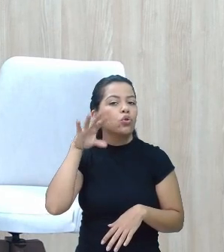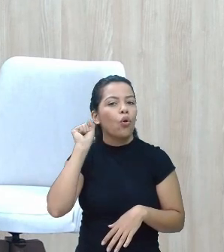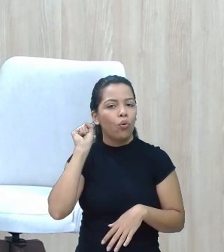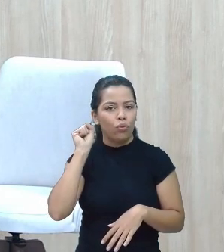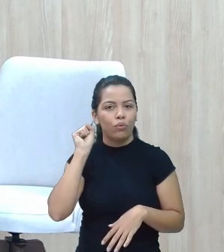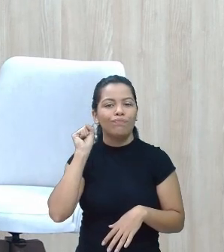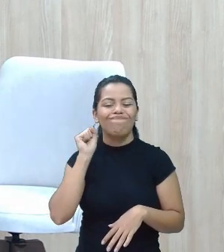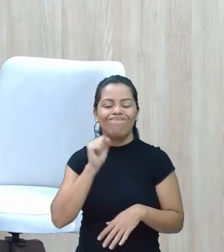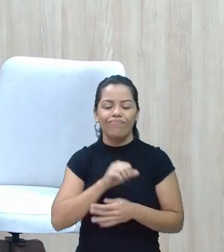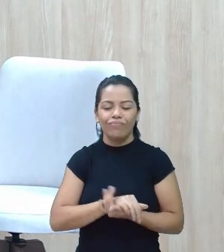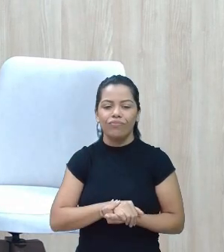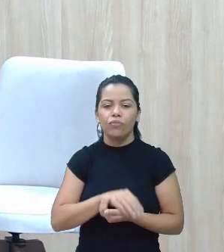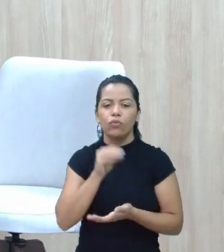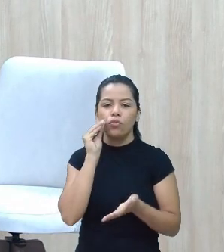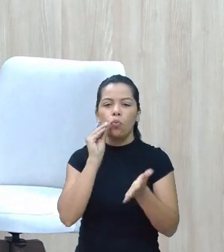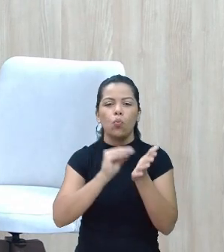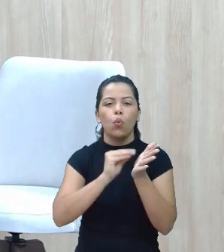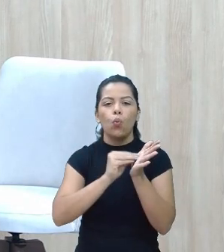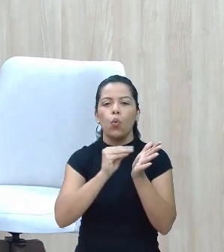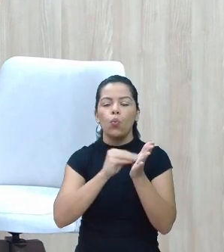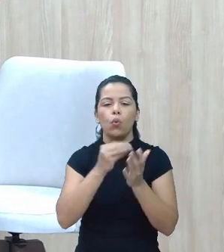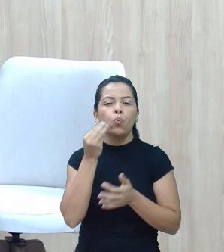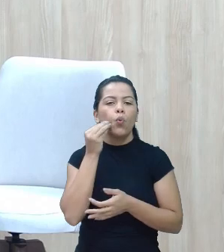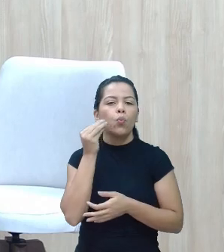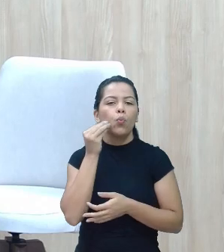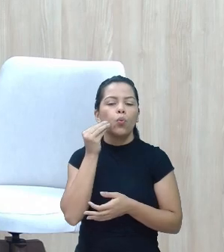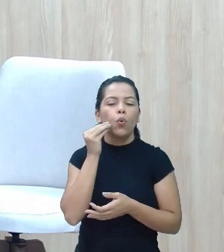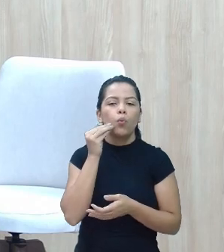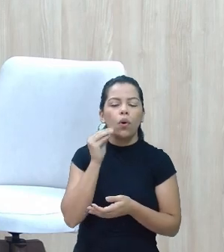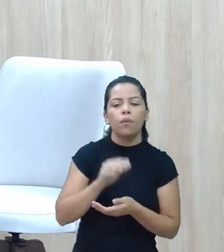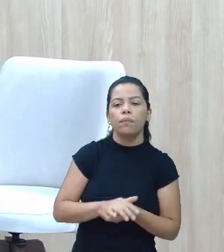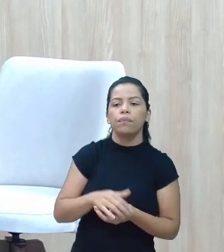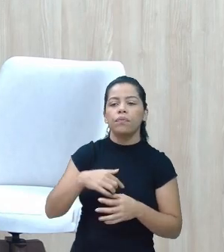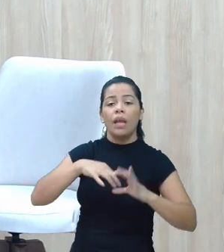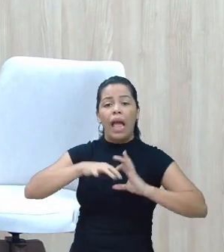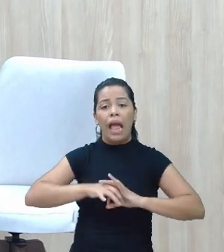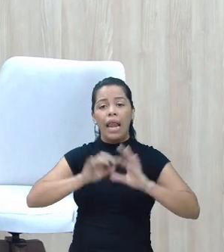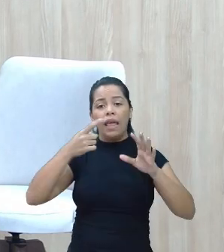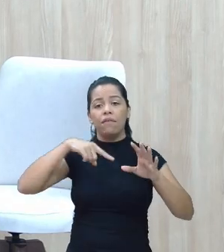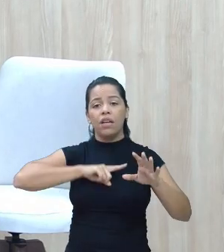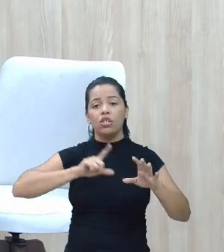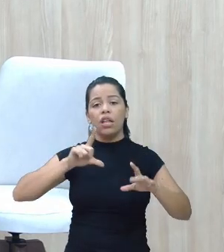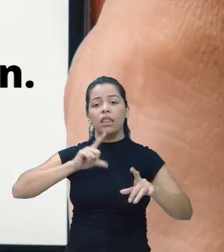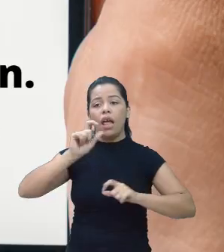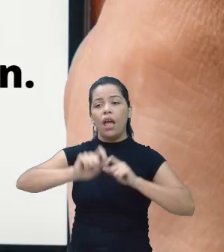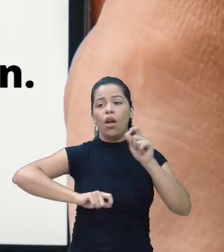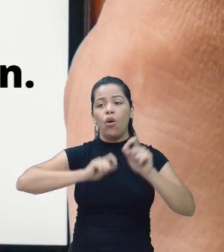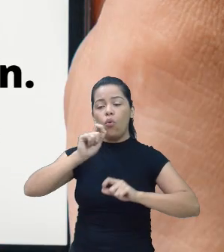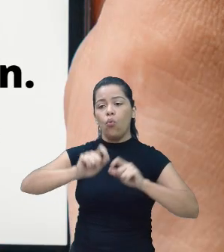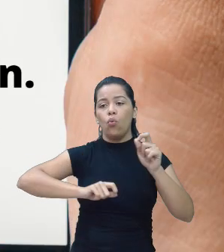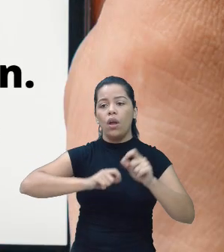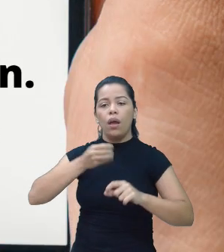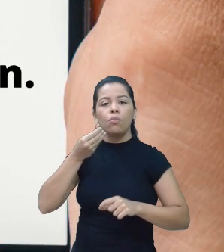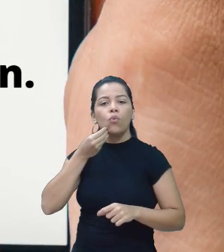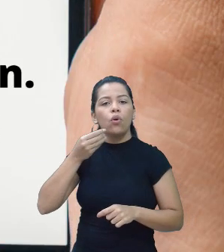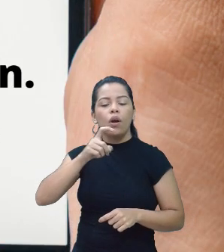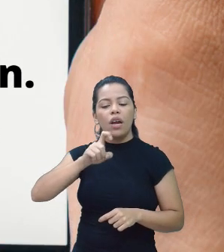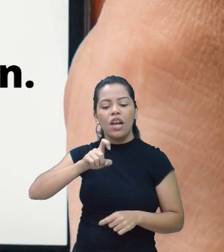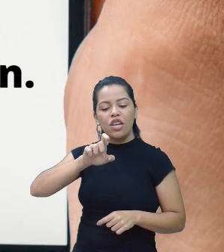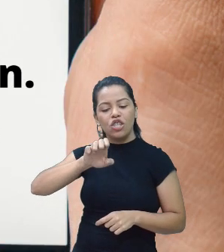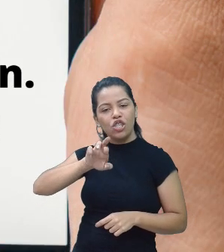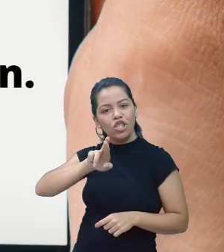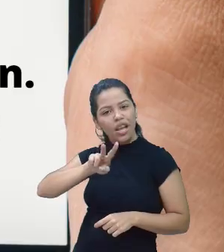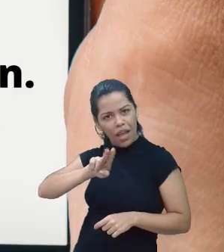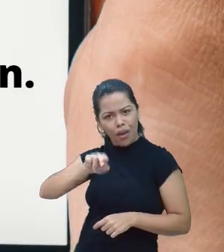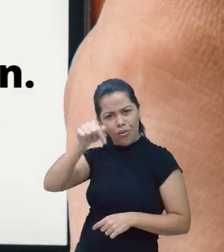Traduzindo isso de forma livre, teremos aí o quê? O nosso conhecido cheiro, que